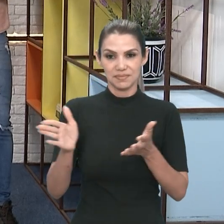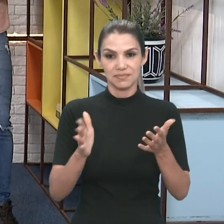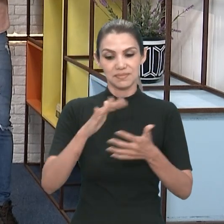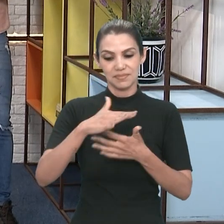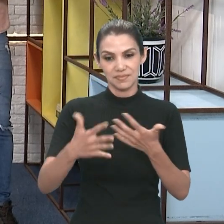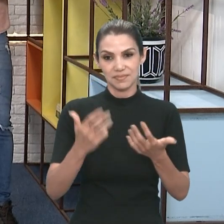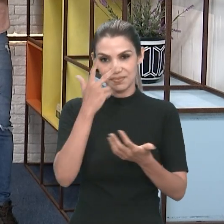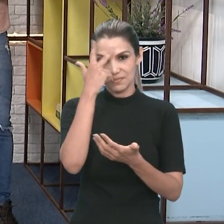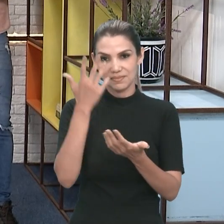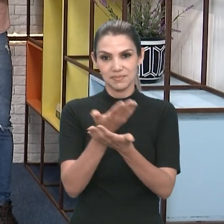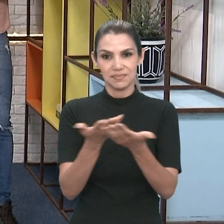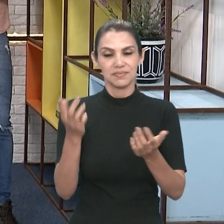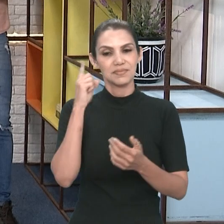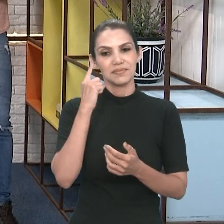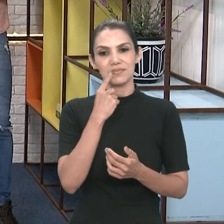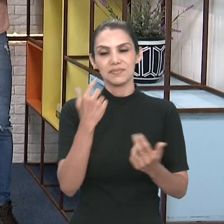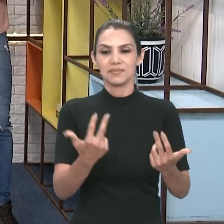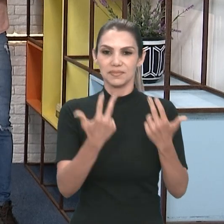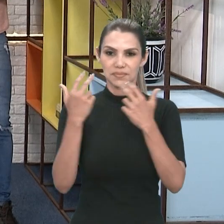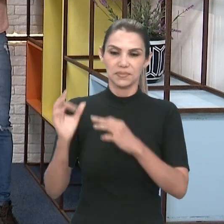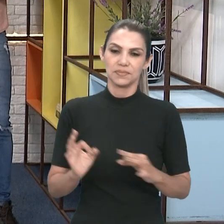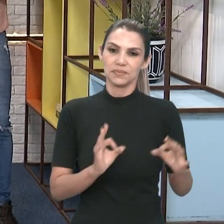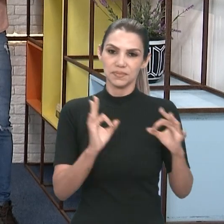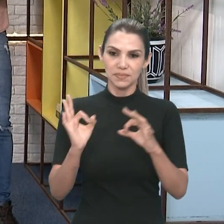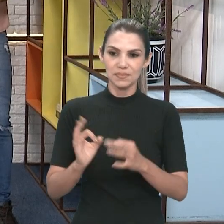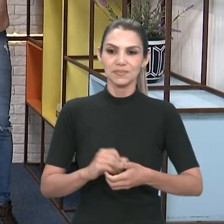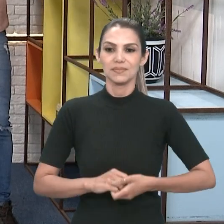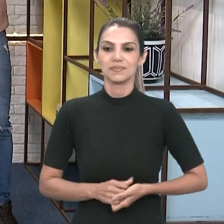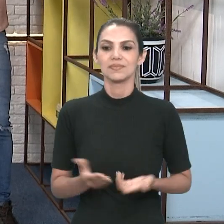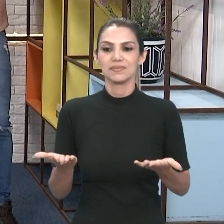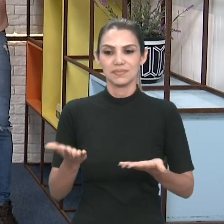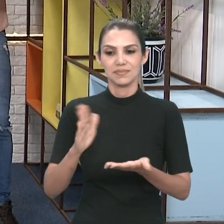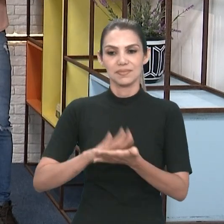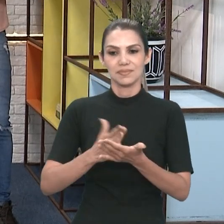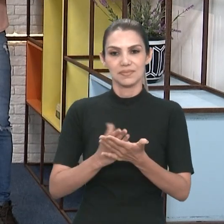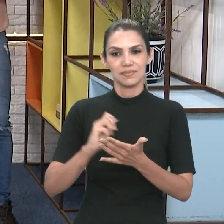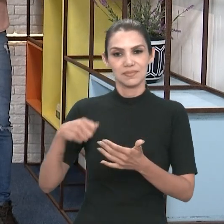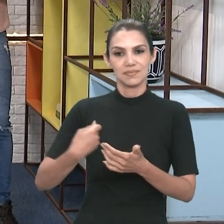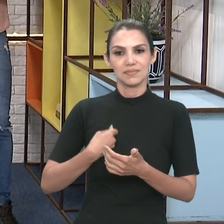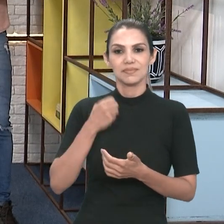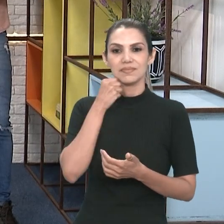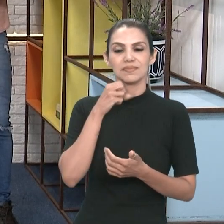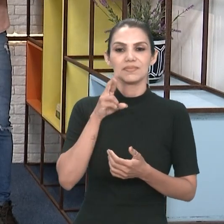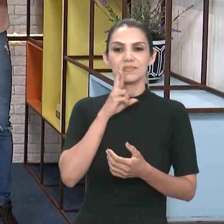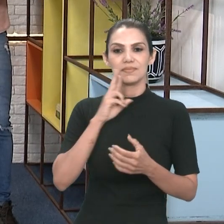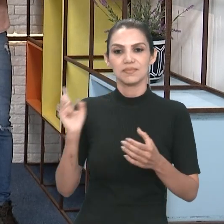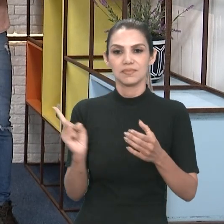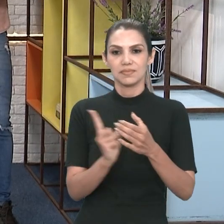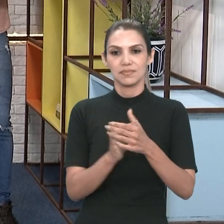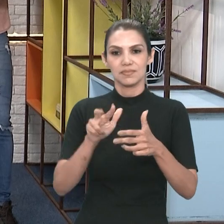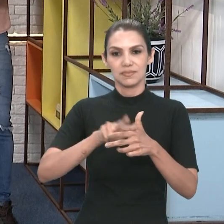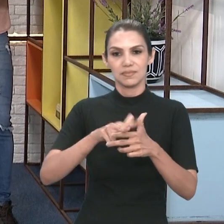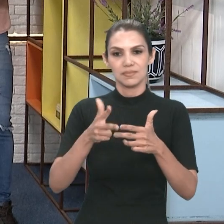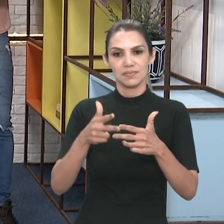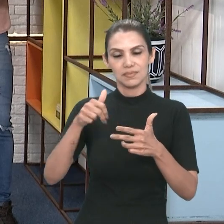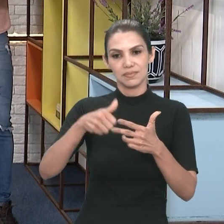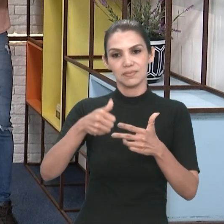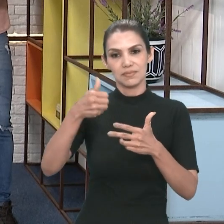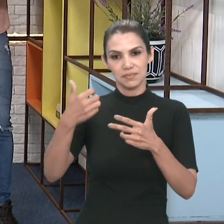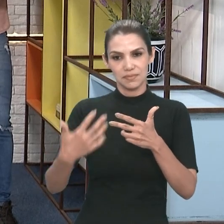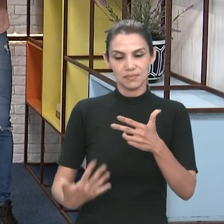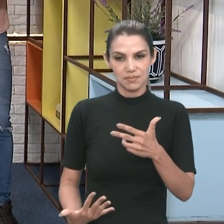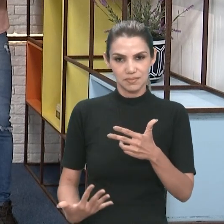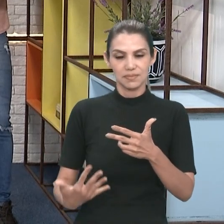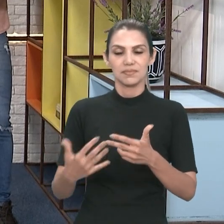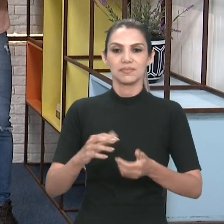da acessibilidade em Libras para o público surdo. E a intérprete de Libras é a Sara Raquel, integrante do Laboratório de Tradução